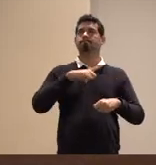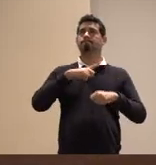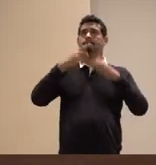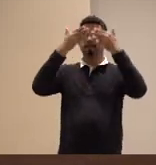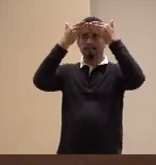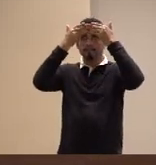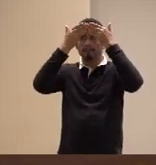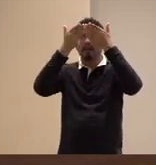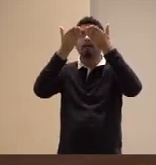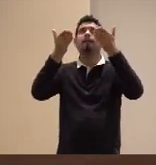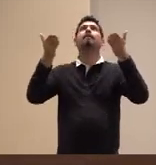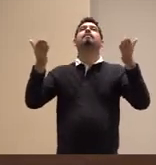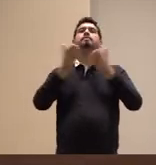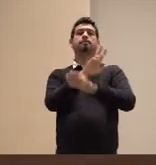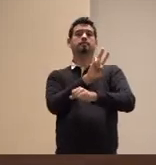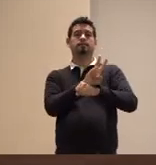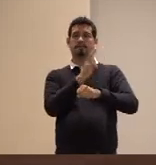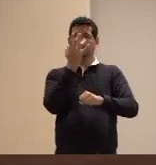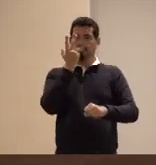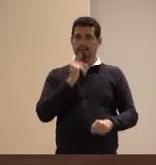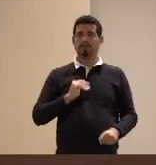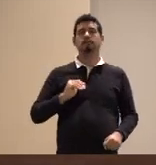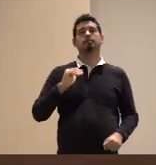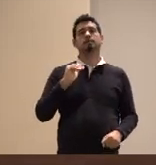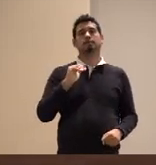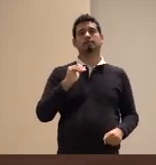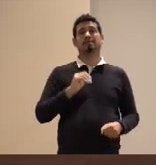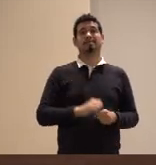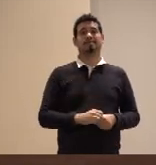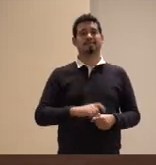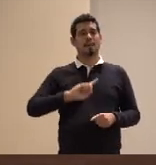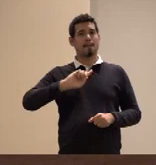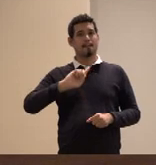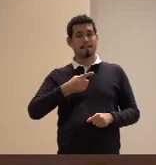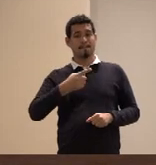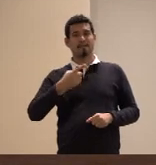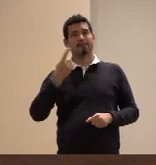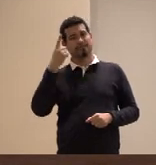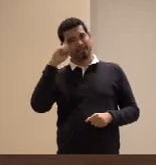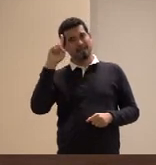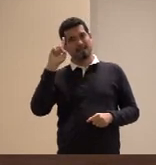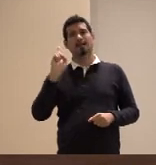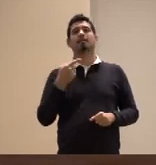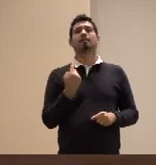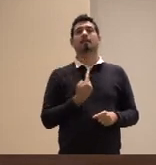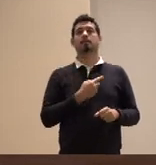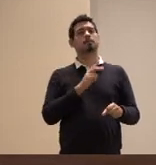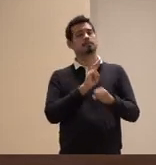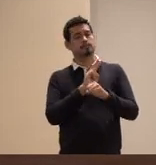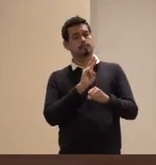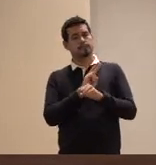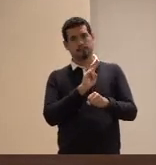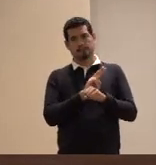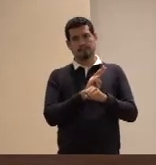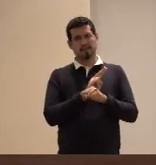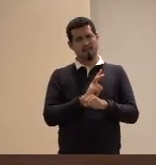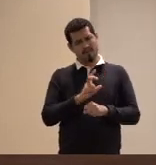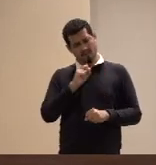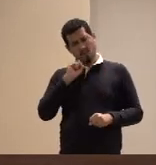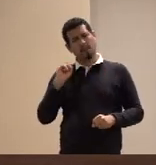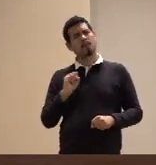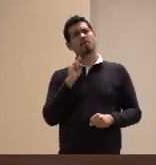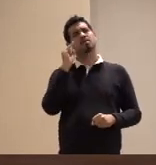dimensão do cuidado da primeira infância, os 1.000 dias que nós, a Pastoral da Criança, defendemos